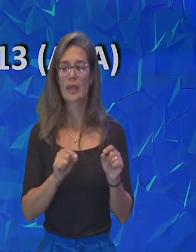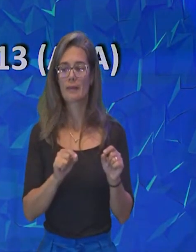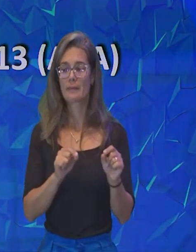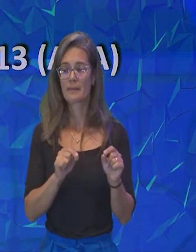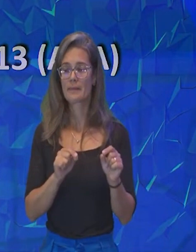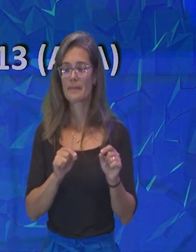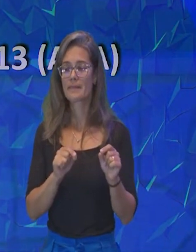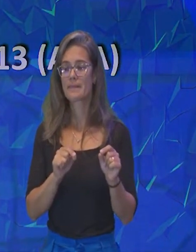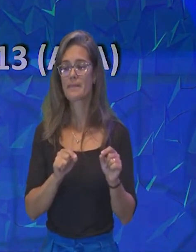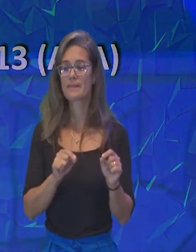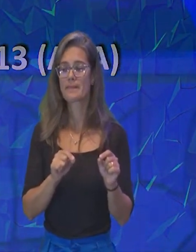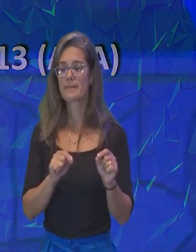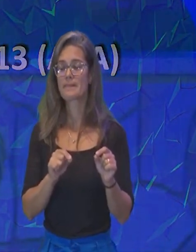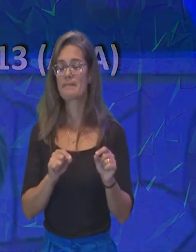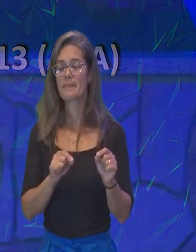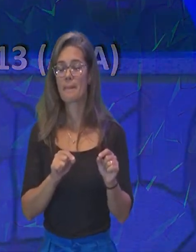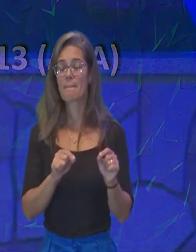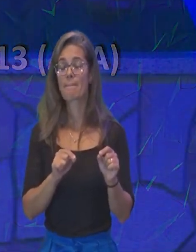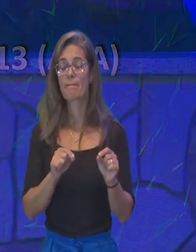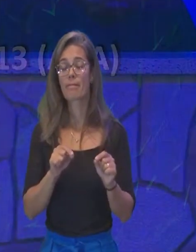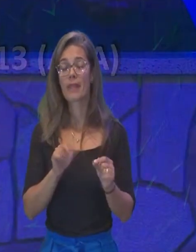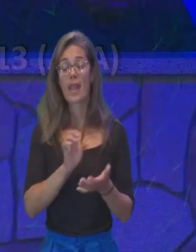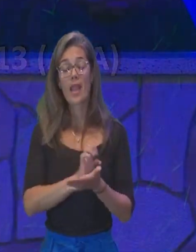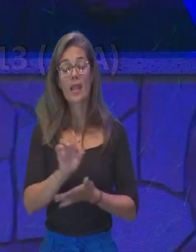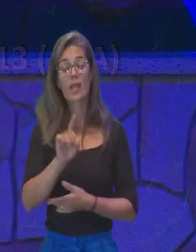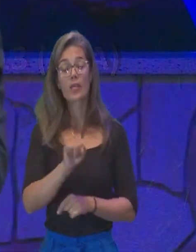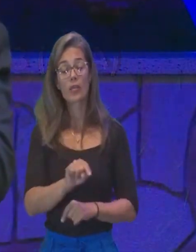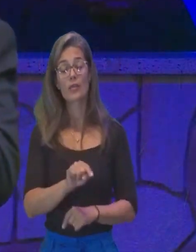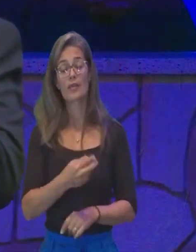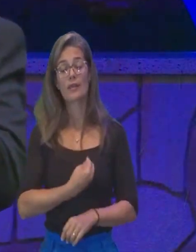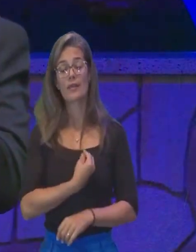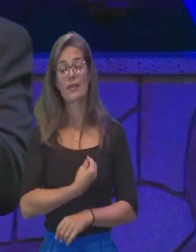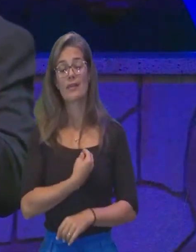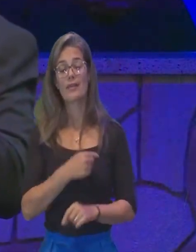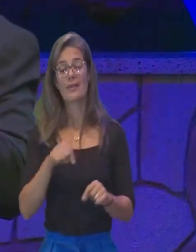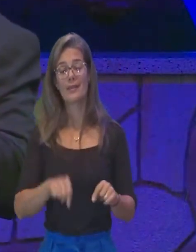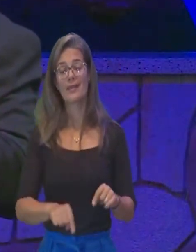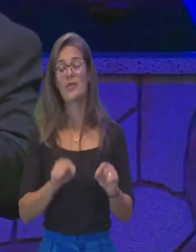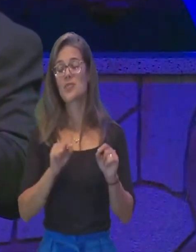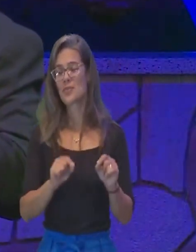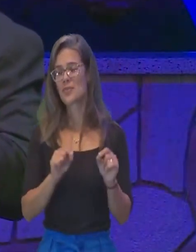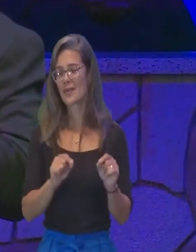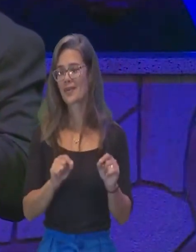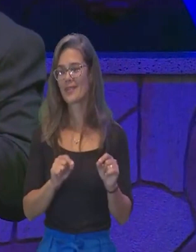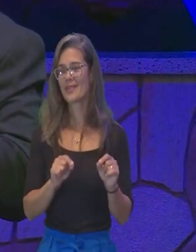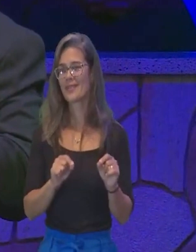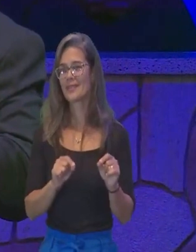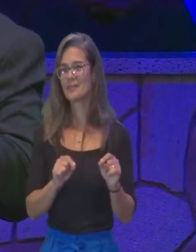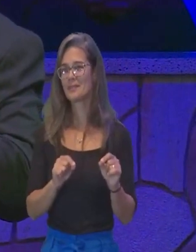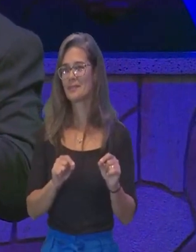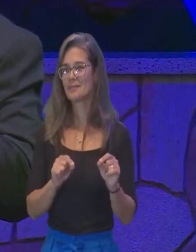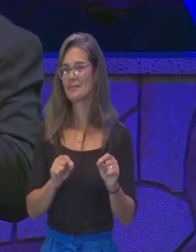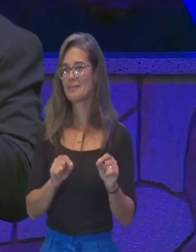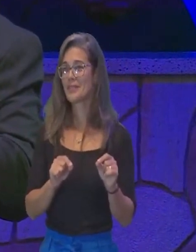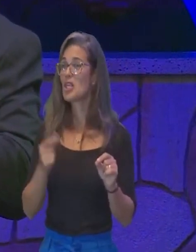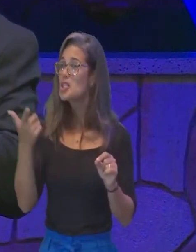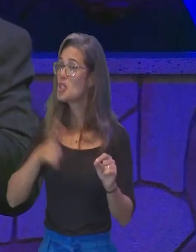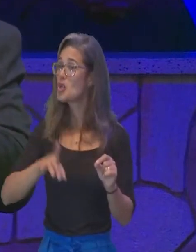fazes aqui, Elias? O que fazes aqui? Mais uma vez, nenhuma